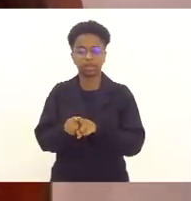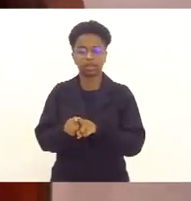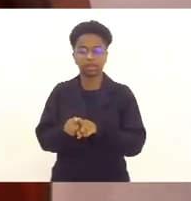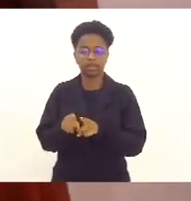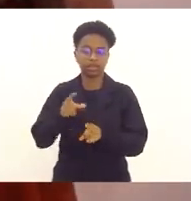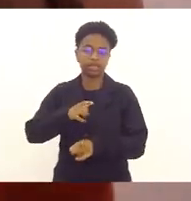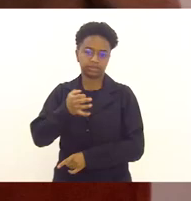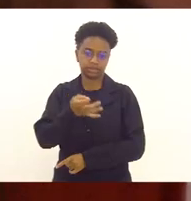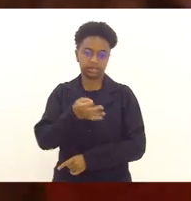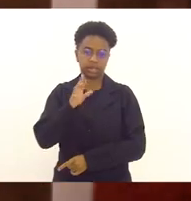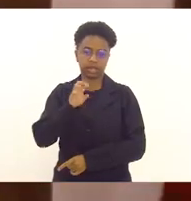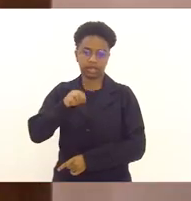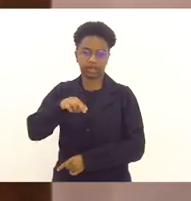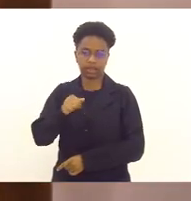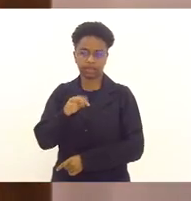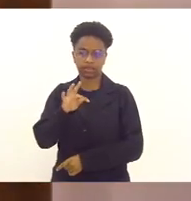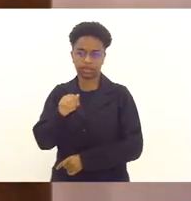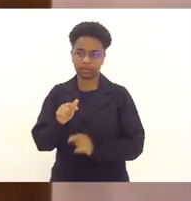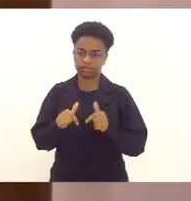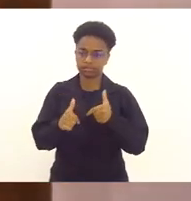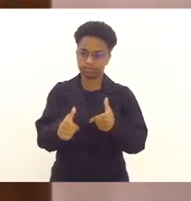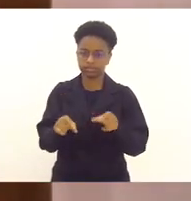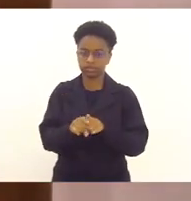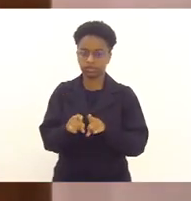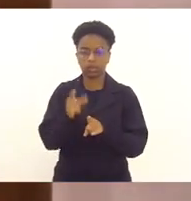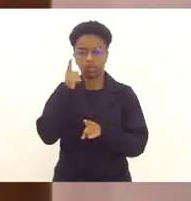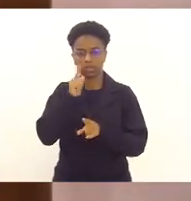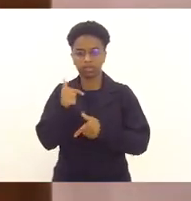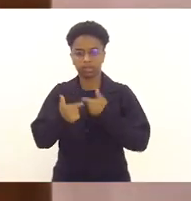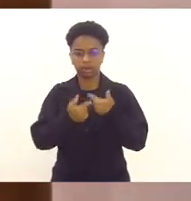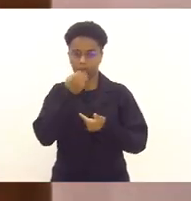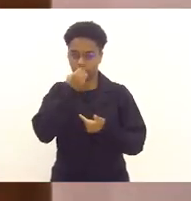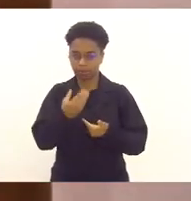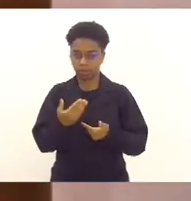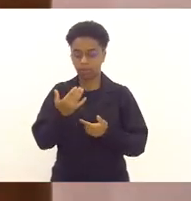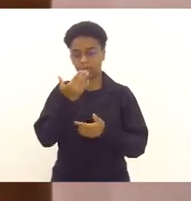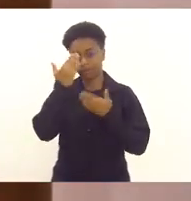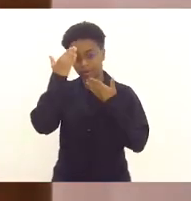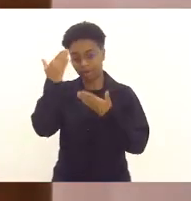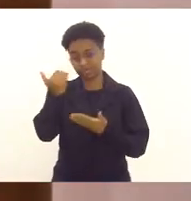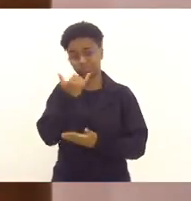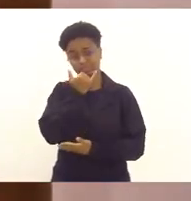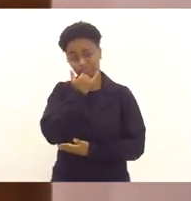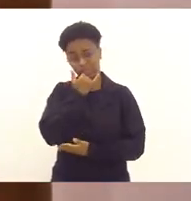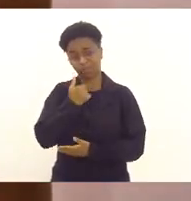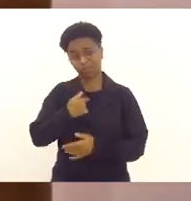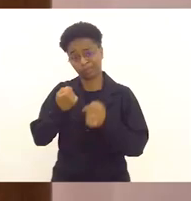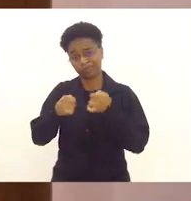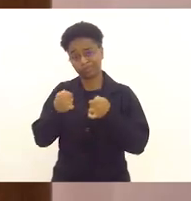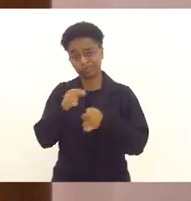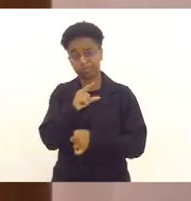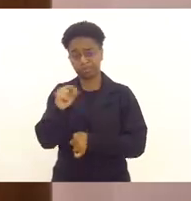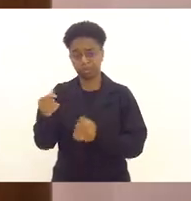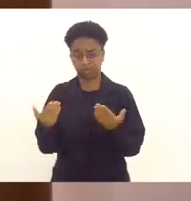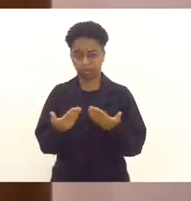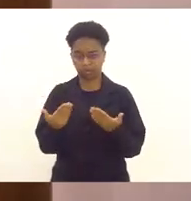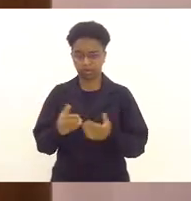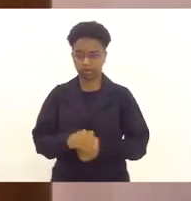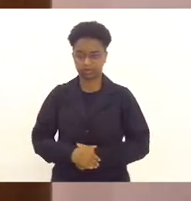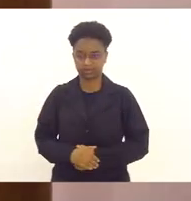Renata Souza tá tocando aí e vai poder fazer um bom trabalho com isso obrigada E desculpe se eu tenho que me exaltar nesse